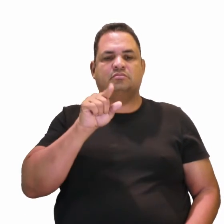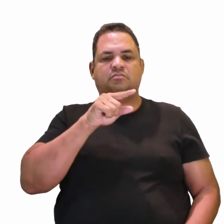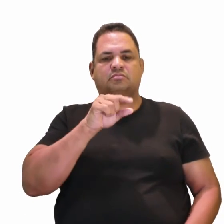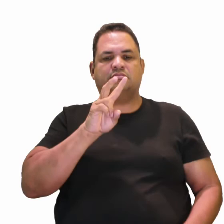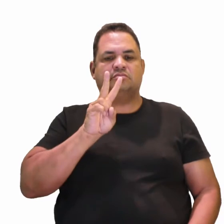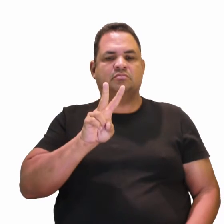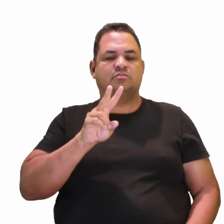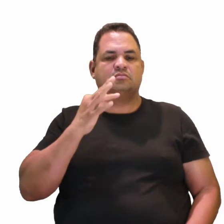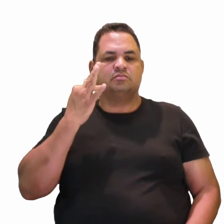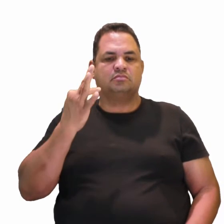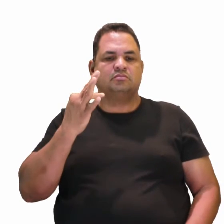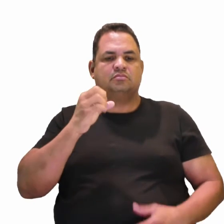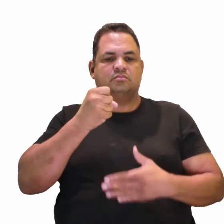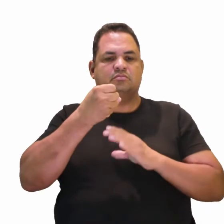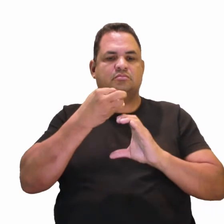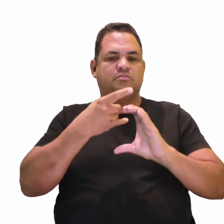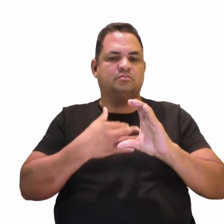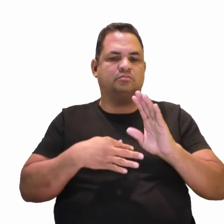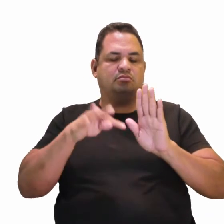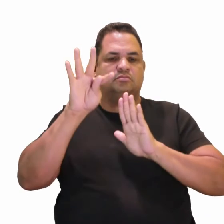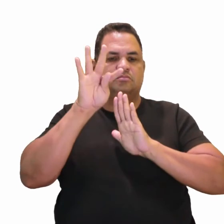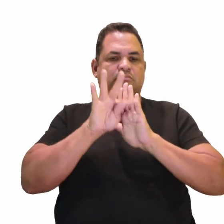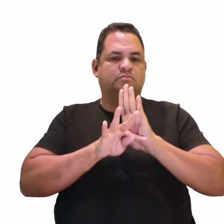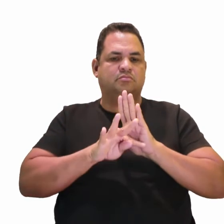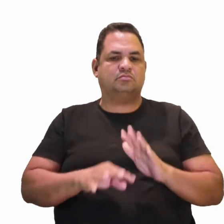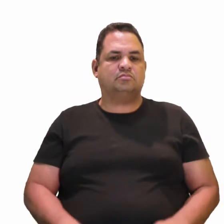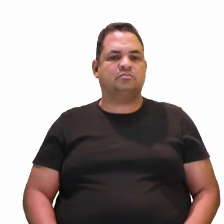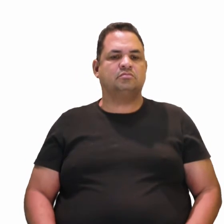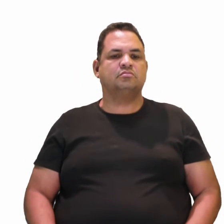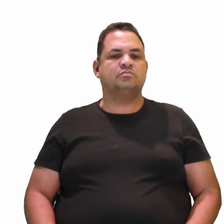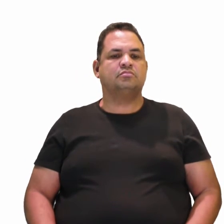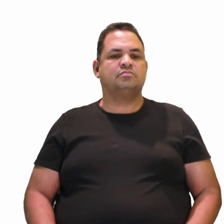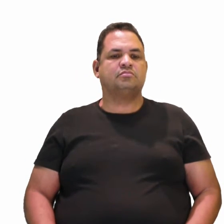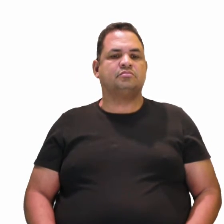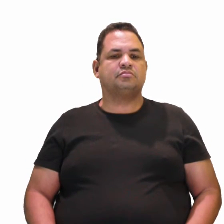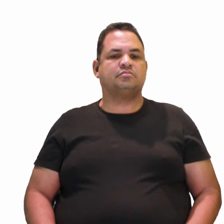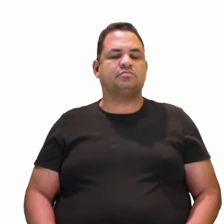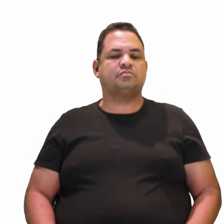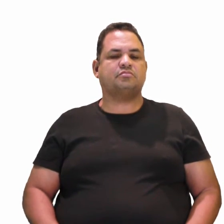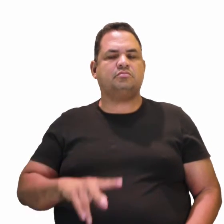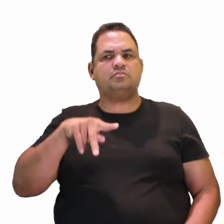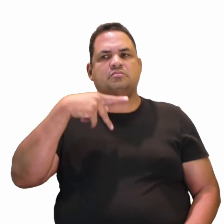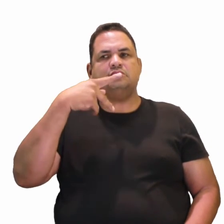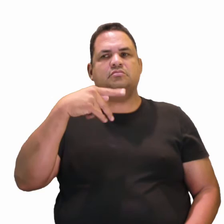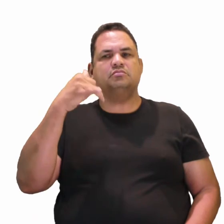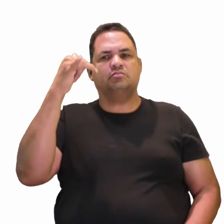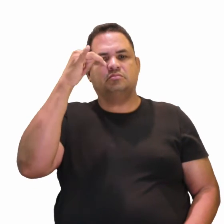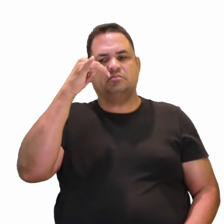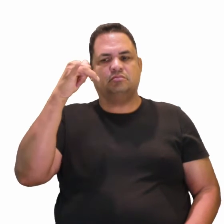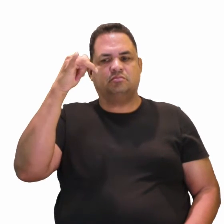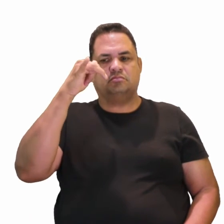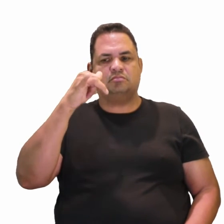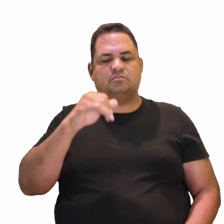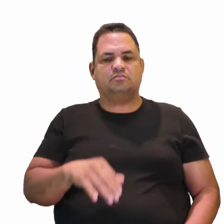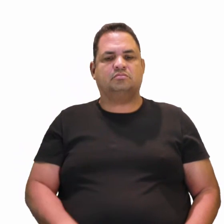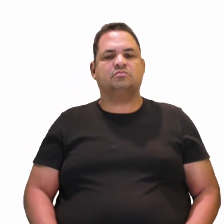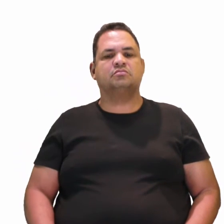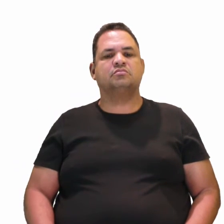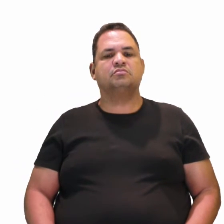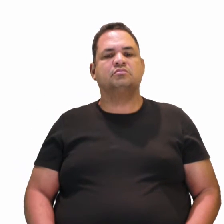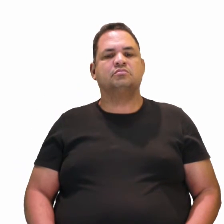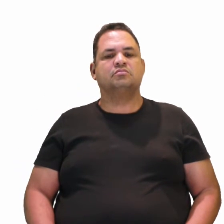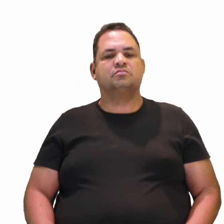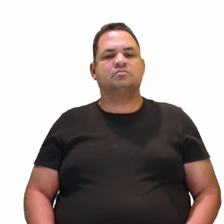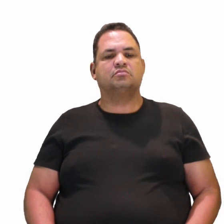verdadeiro ou falso sobre algumas características do texto. O texto nos conta uma história,